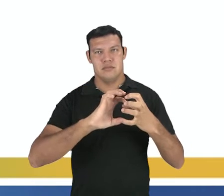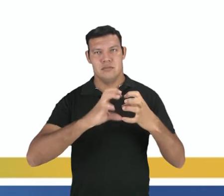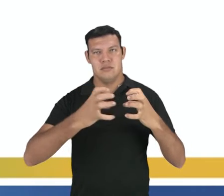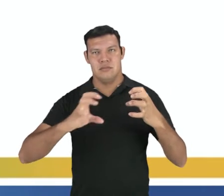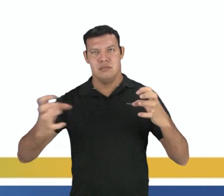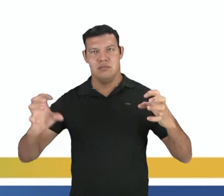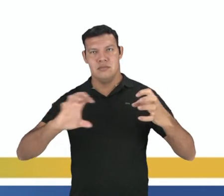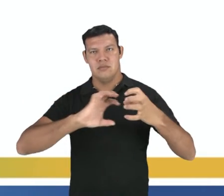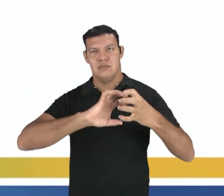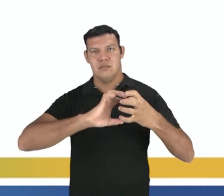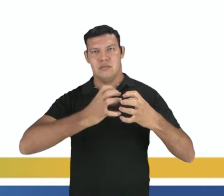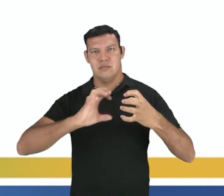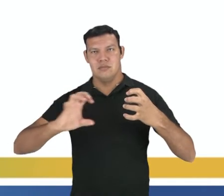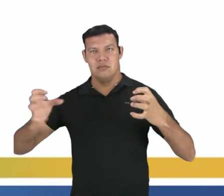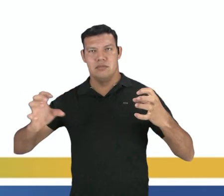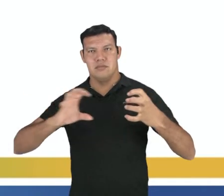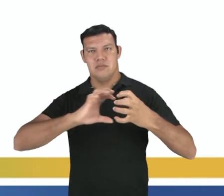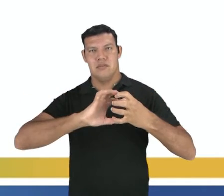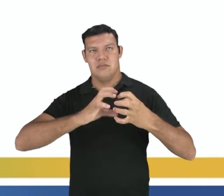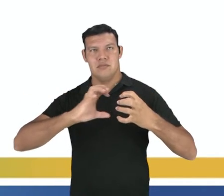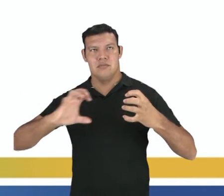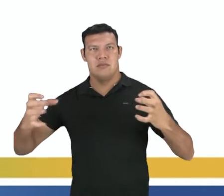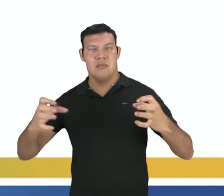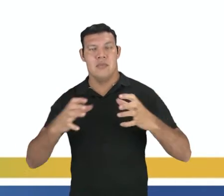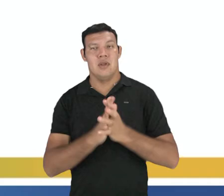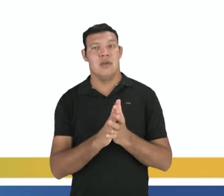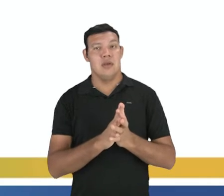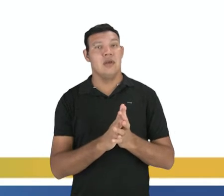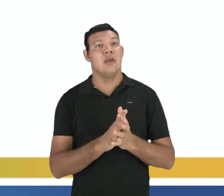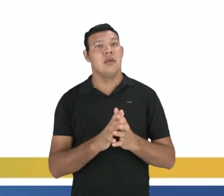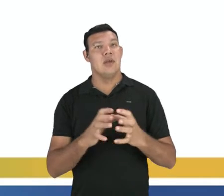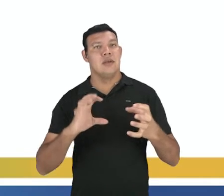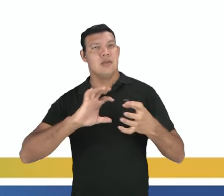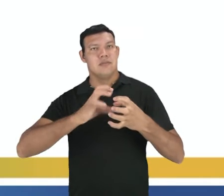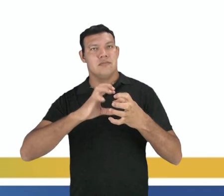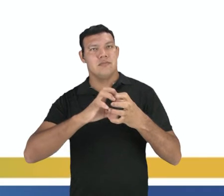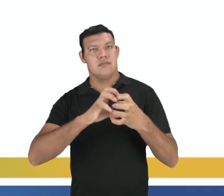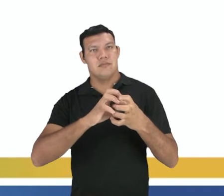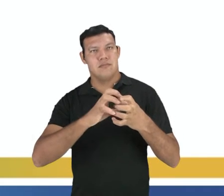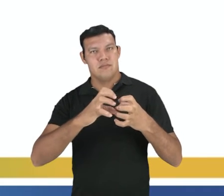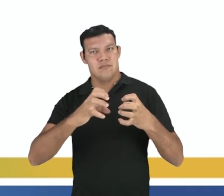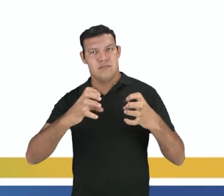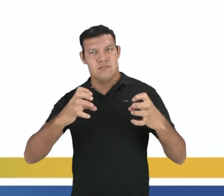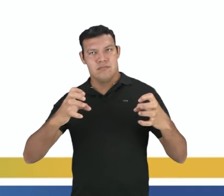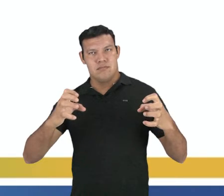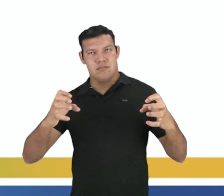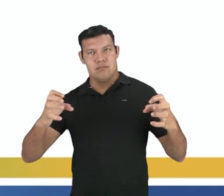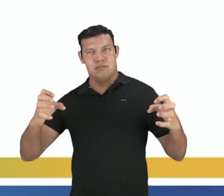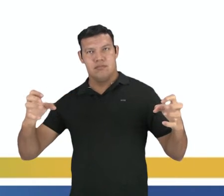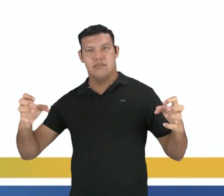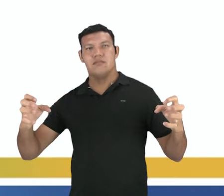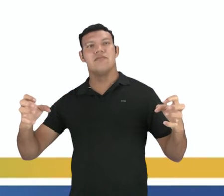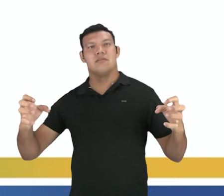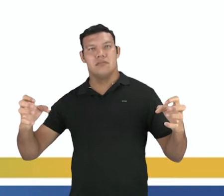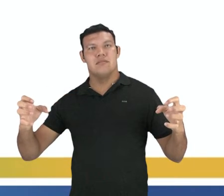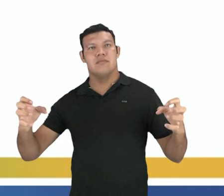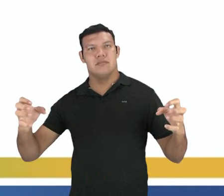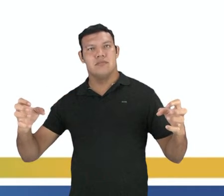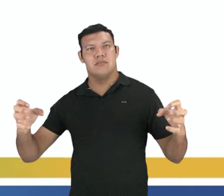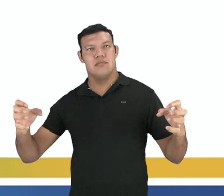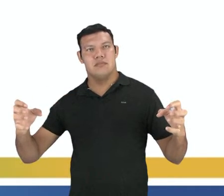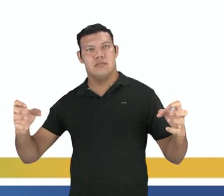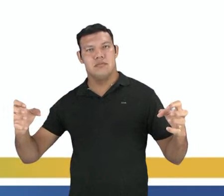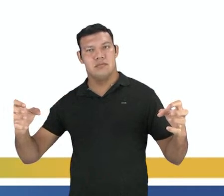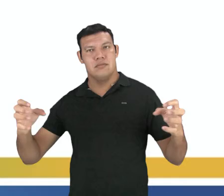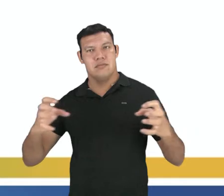e aí você aplica uma força Ok você desloca o corpo Ok quando